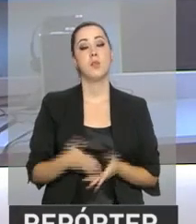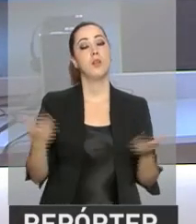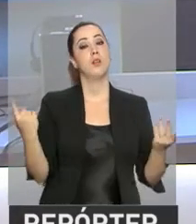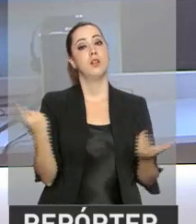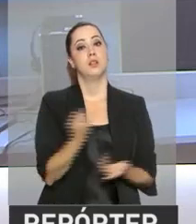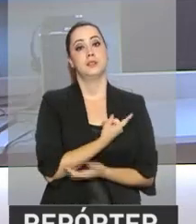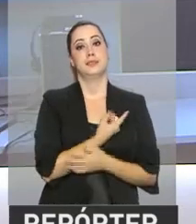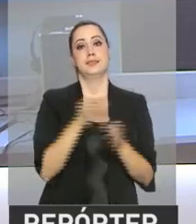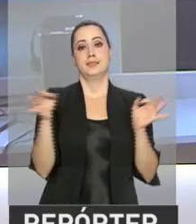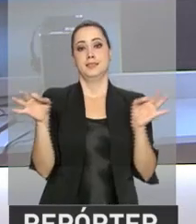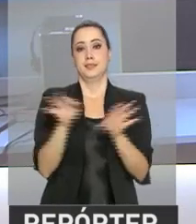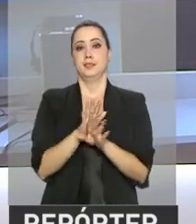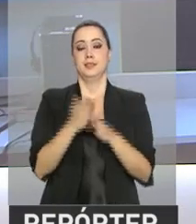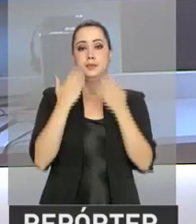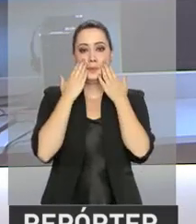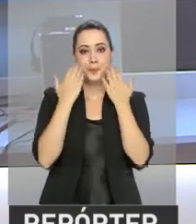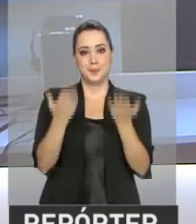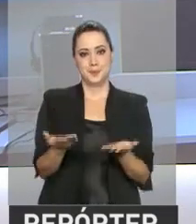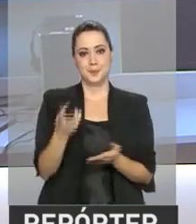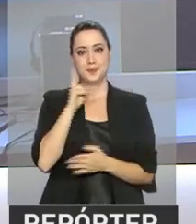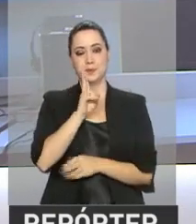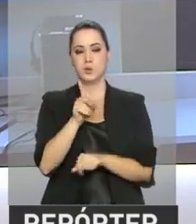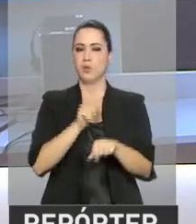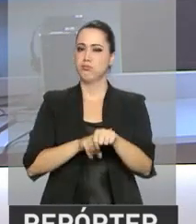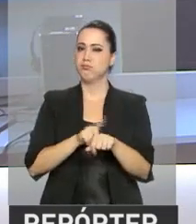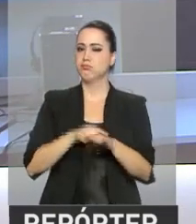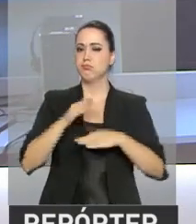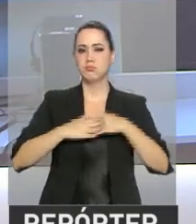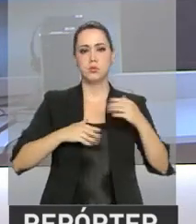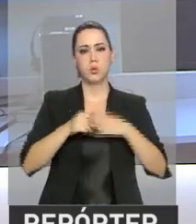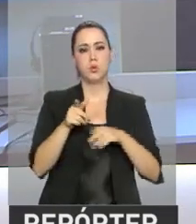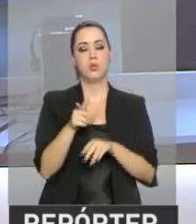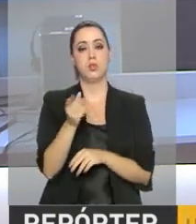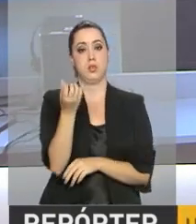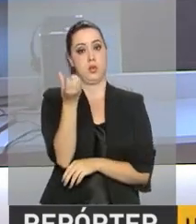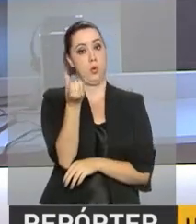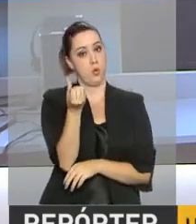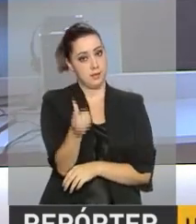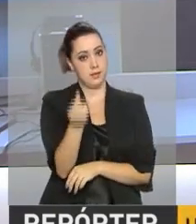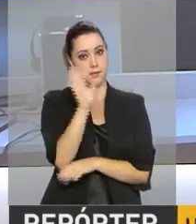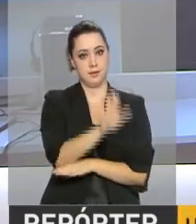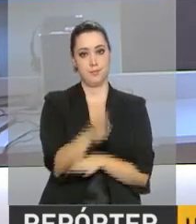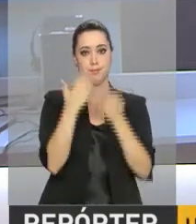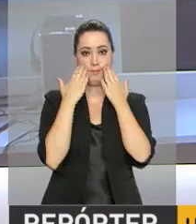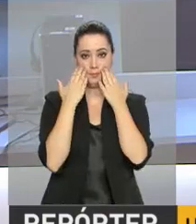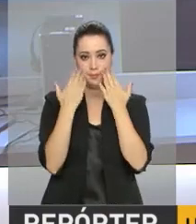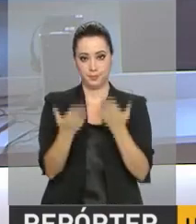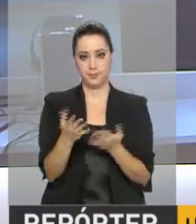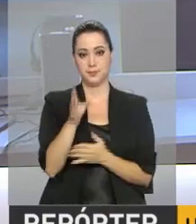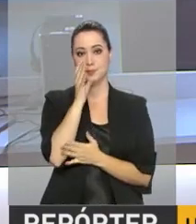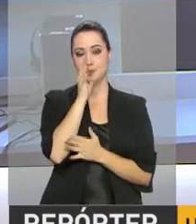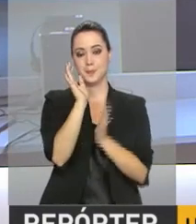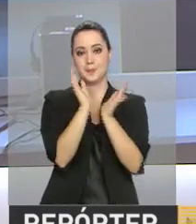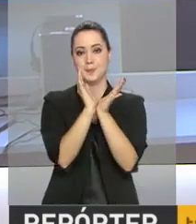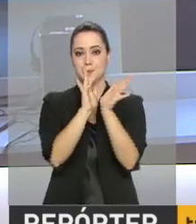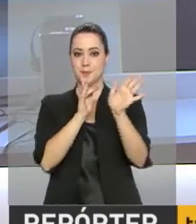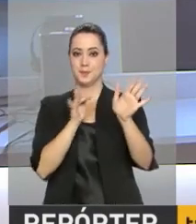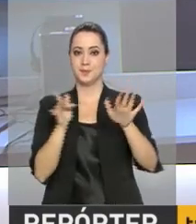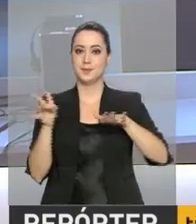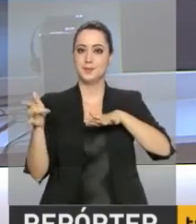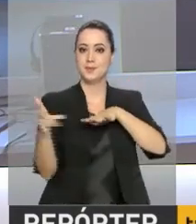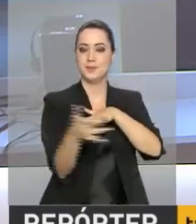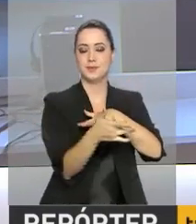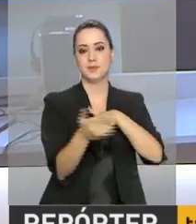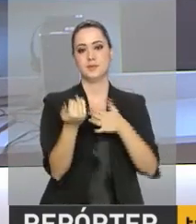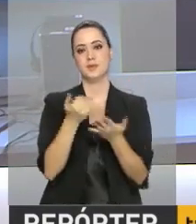do repórter nbr termina aqui nos vemos a qualquer momento daqui a pouco às seis da tarde na próxima edição acompanhe as novidades também pelas nossas